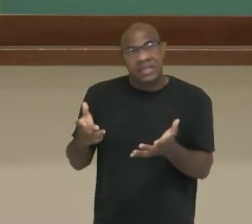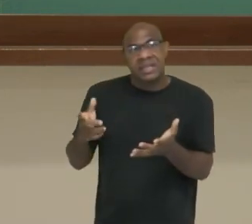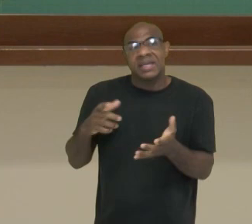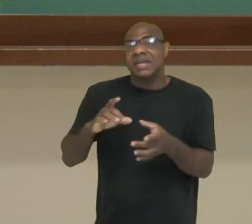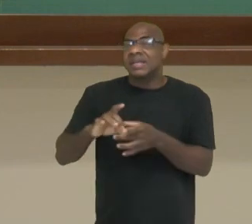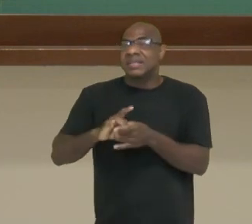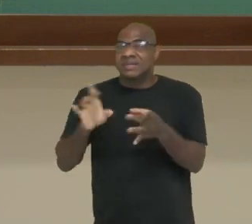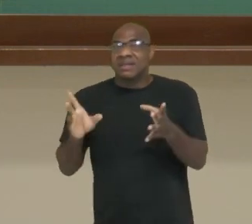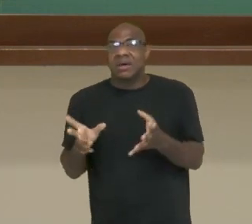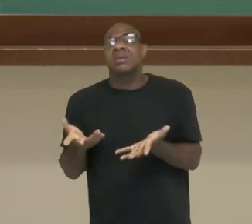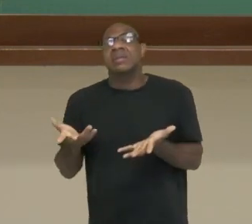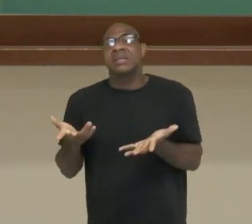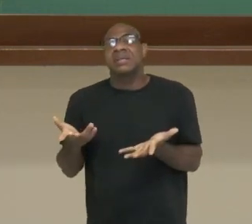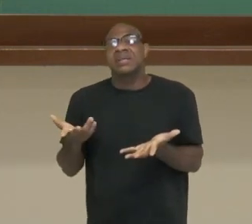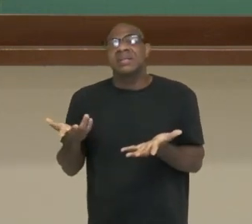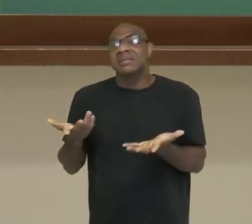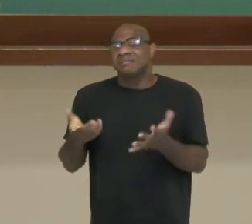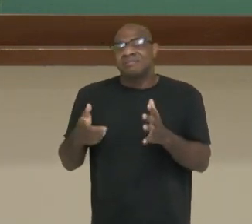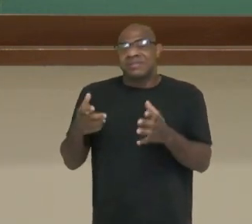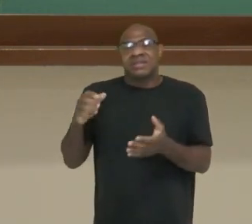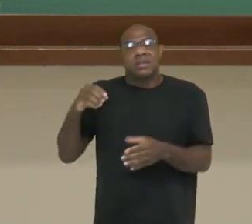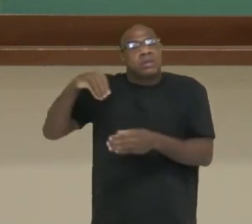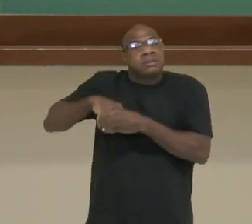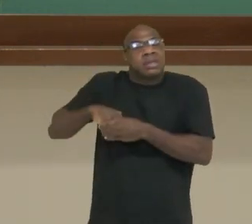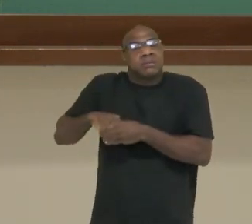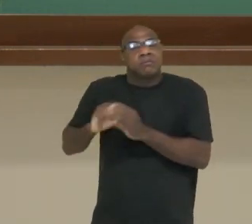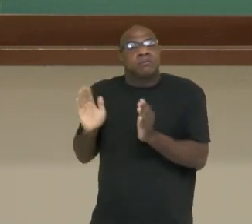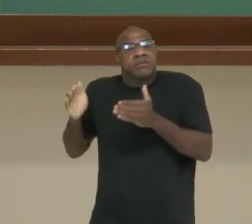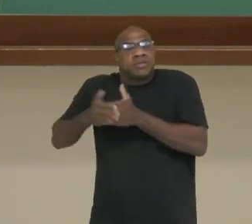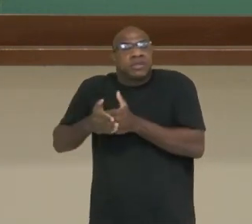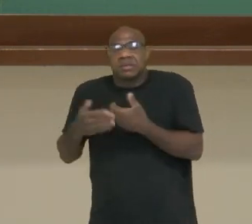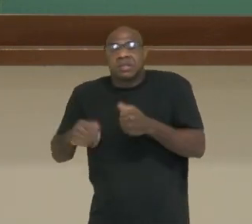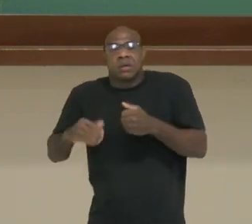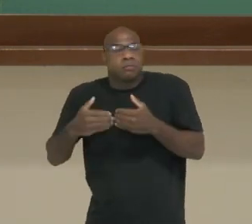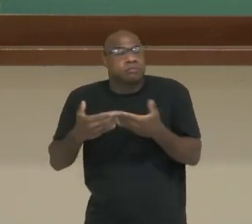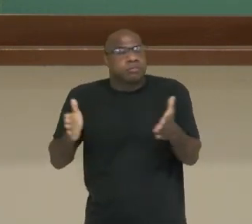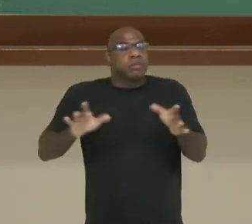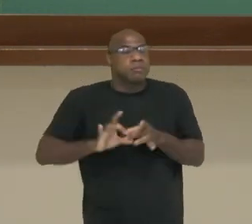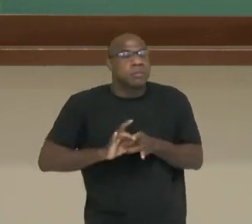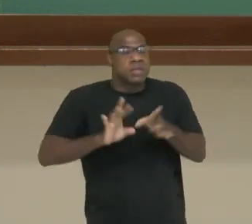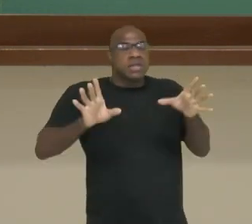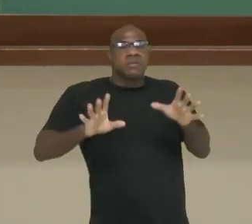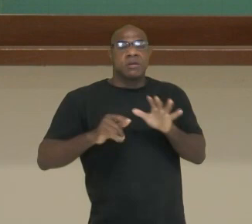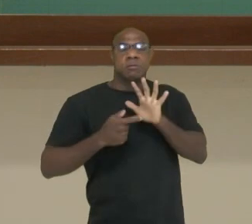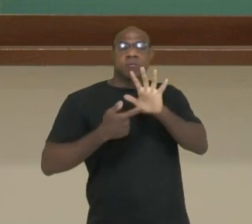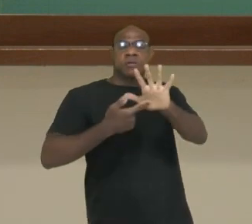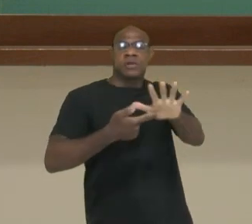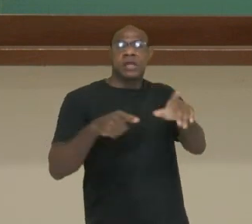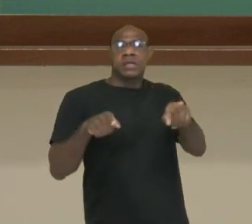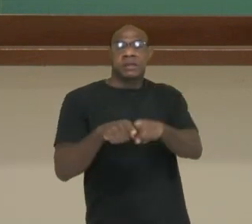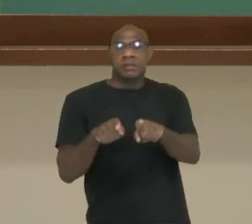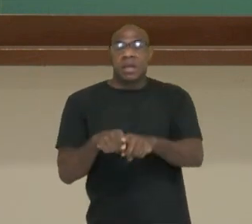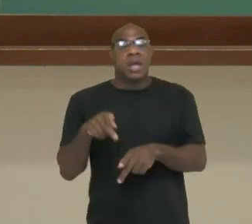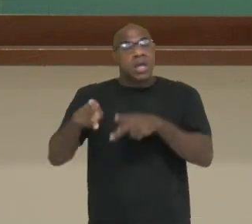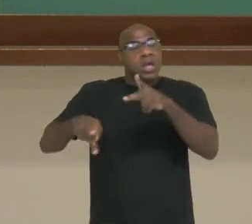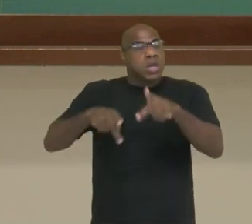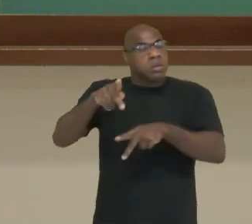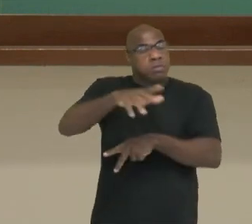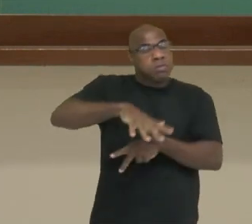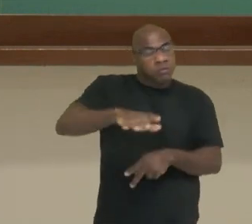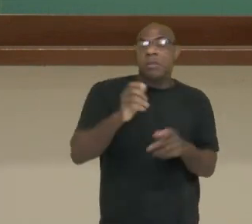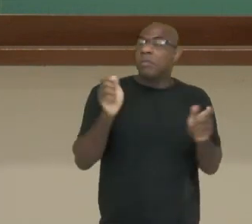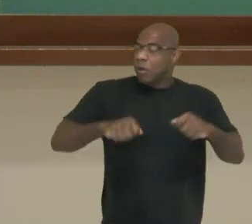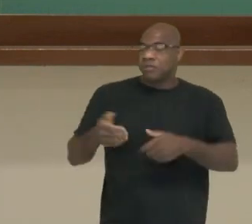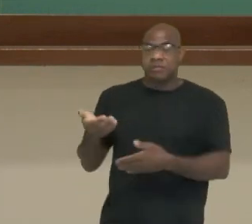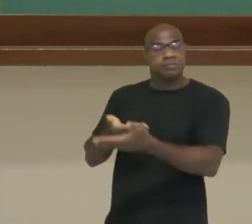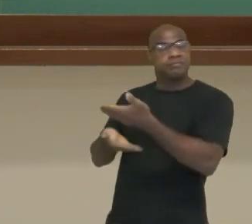de ser oprimido, né? Leva à reflexão e à resolução desses problemas apresentados. E o público pode participar,